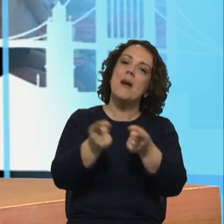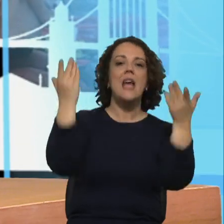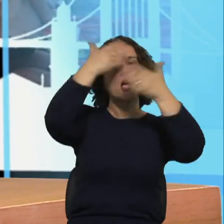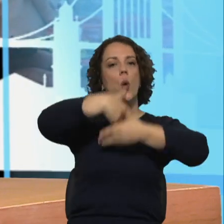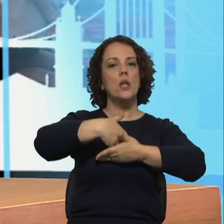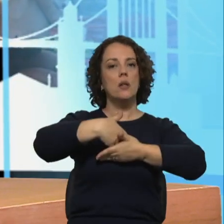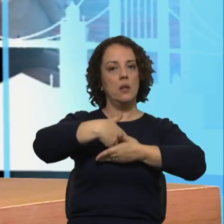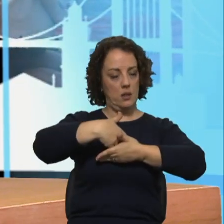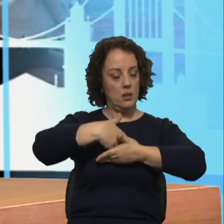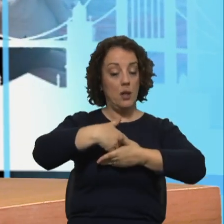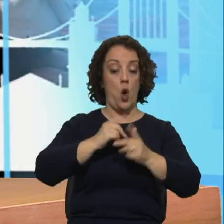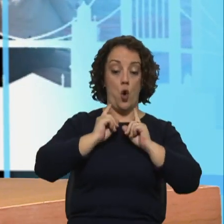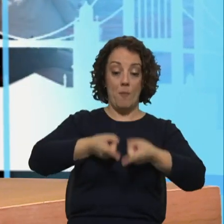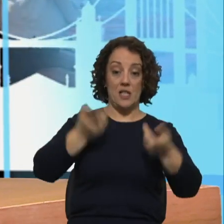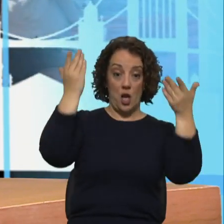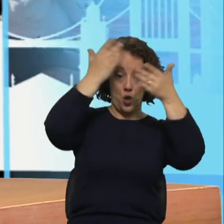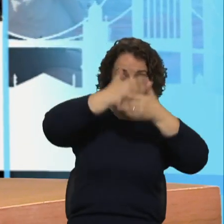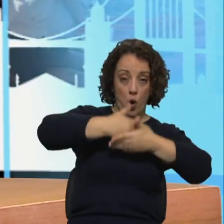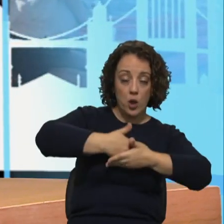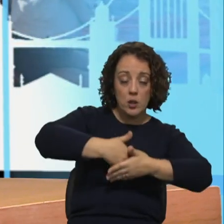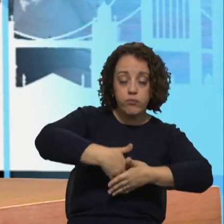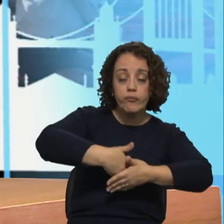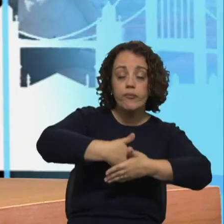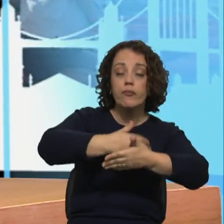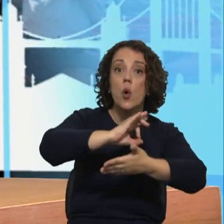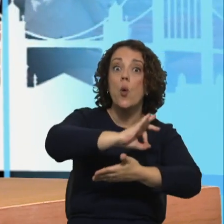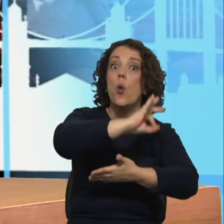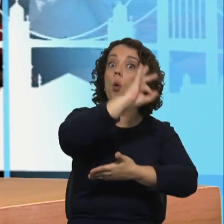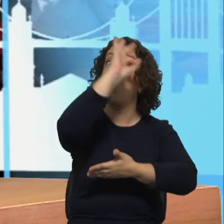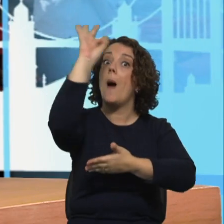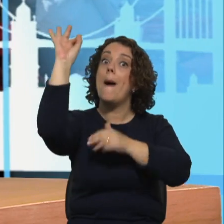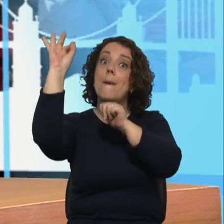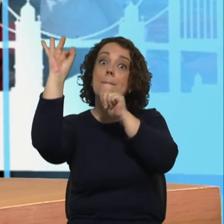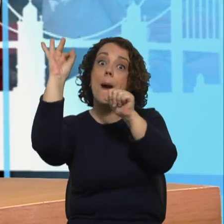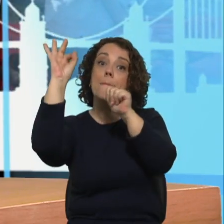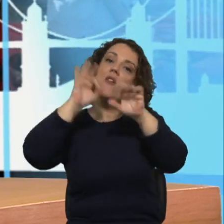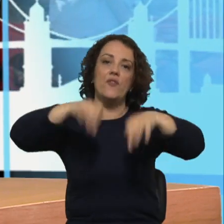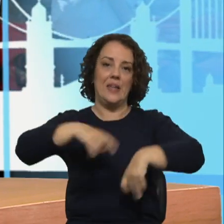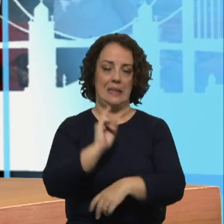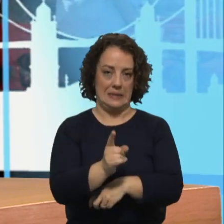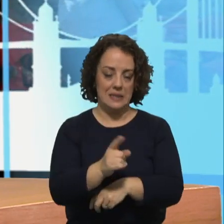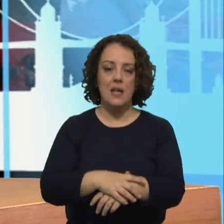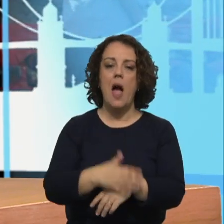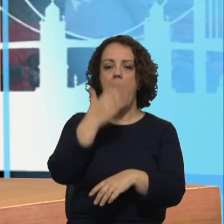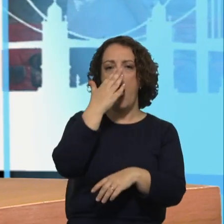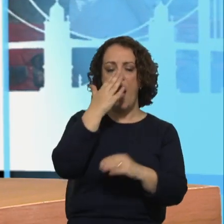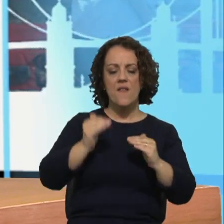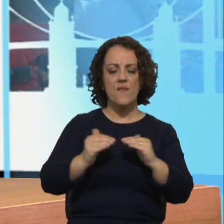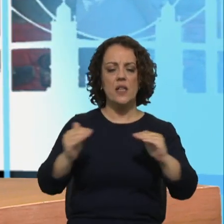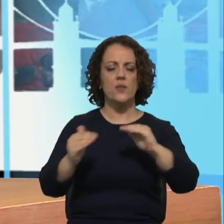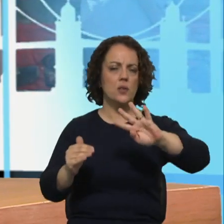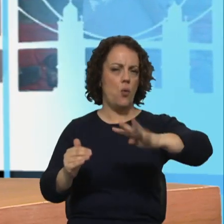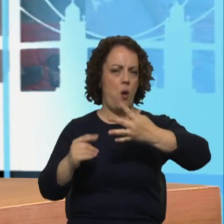e que termine antes do sol nascente. E, portanto, ao longo da celebração, temos 4 etapas muito claras,